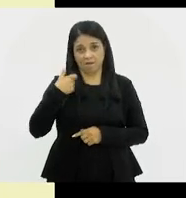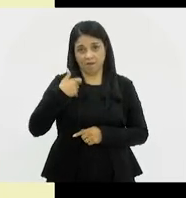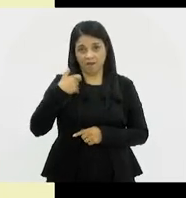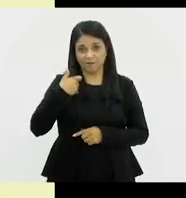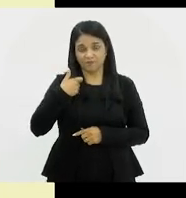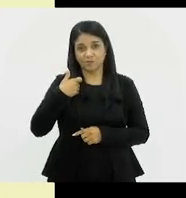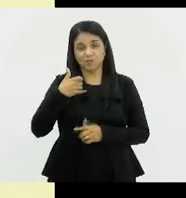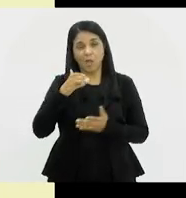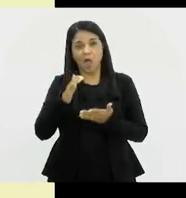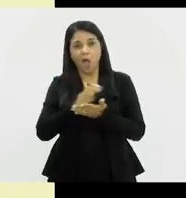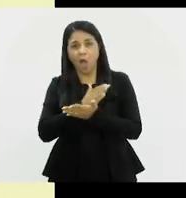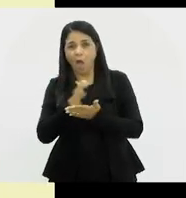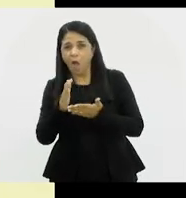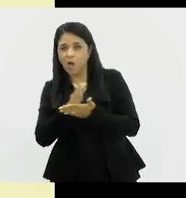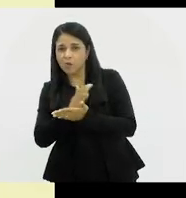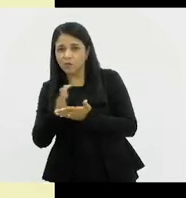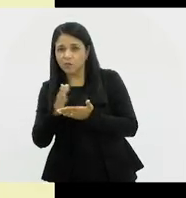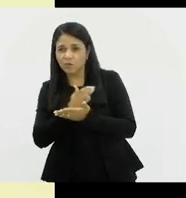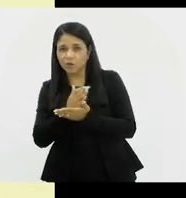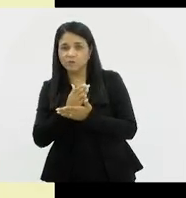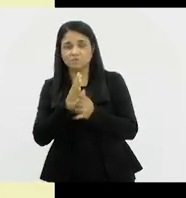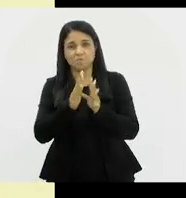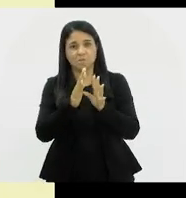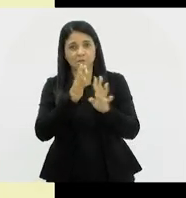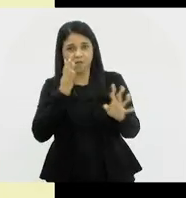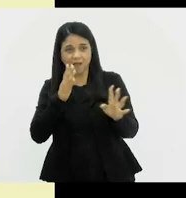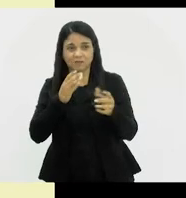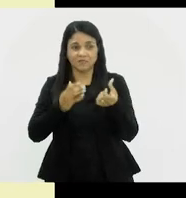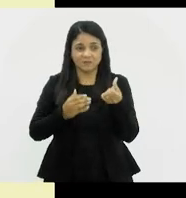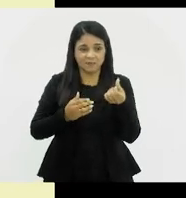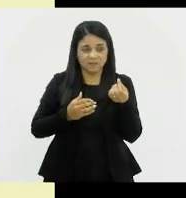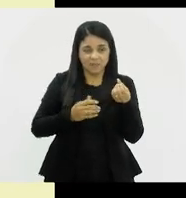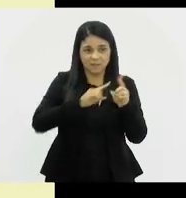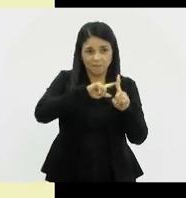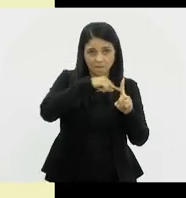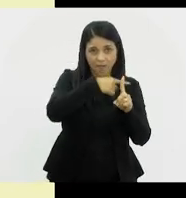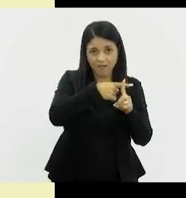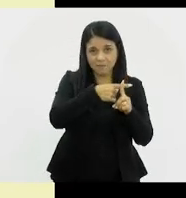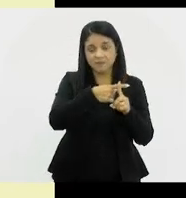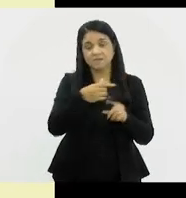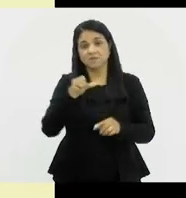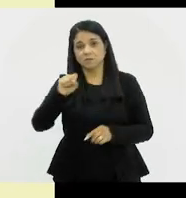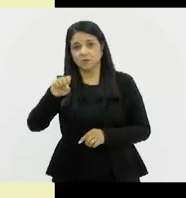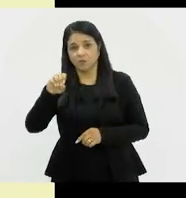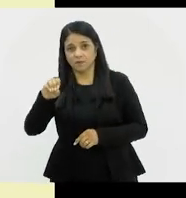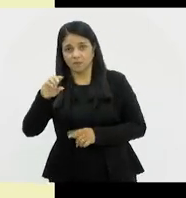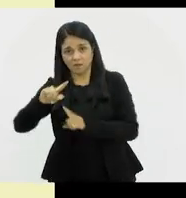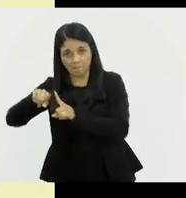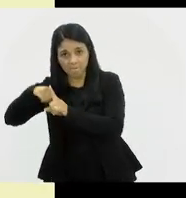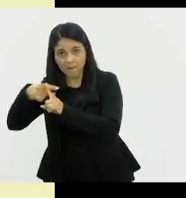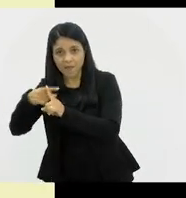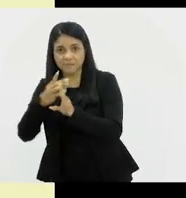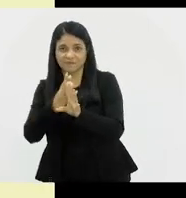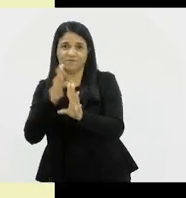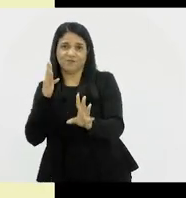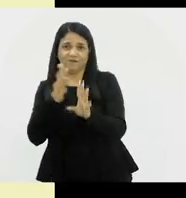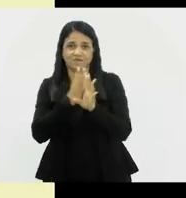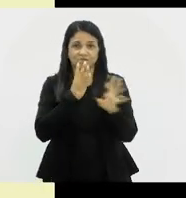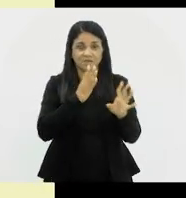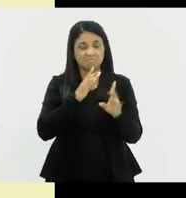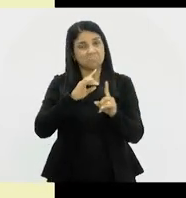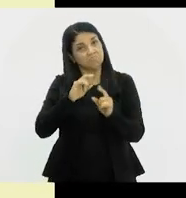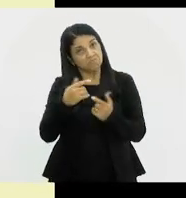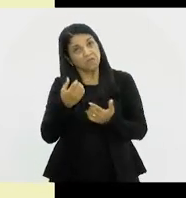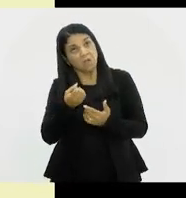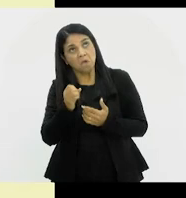alguns mercados tem fila dos 60 mais e tem filas do 80 mais. Não dou mais 5 anos dos 100